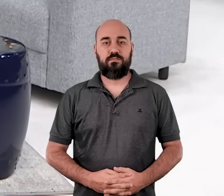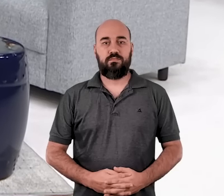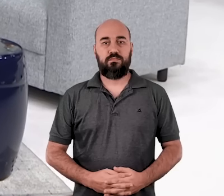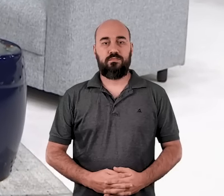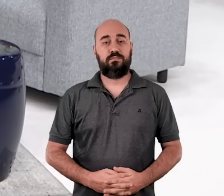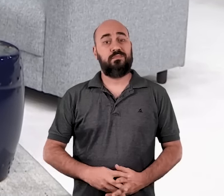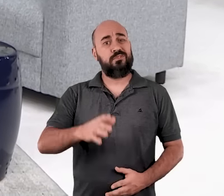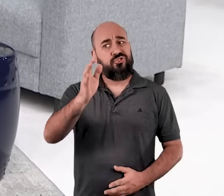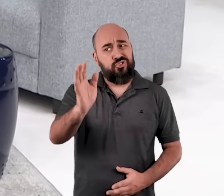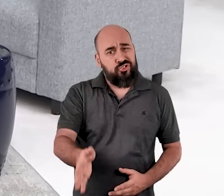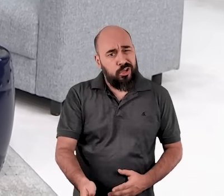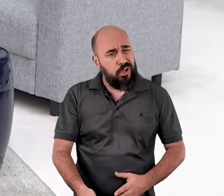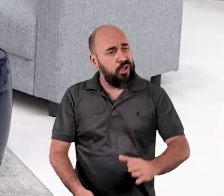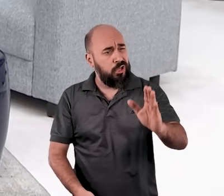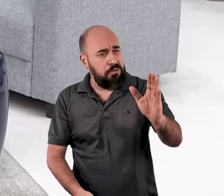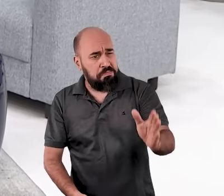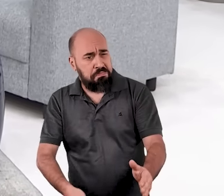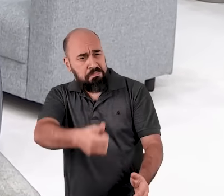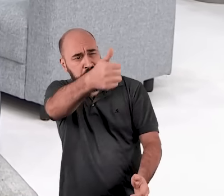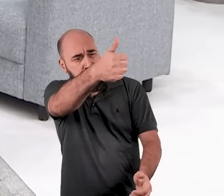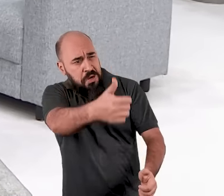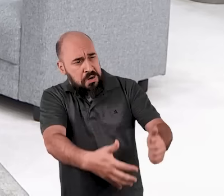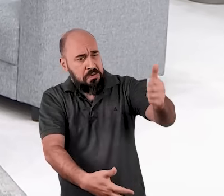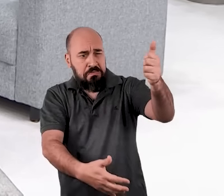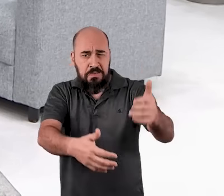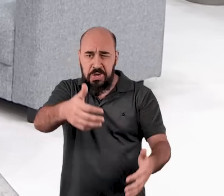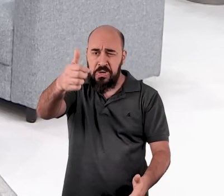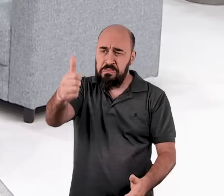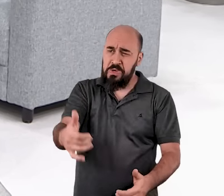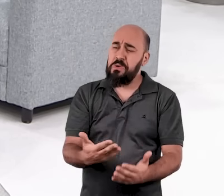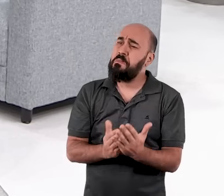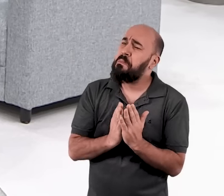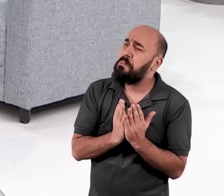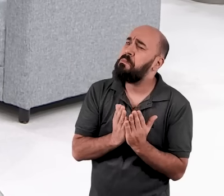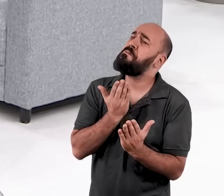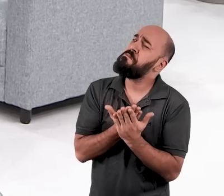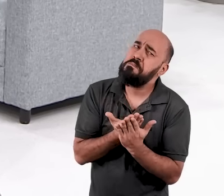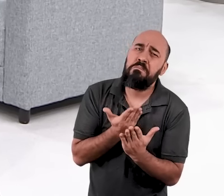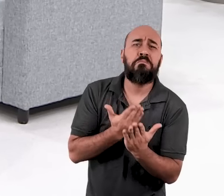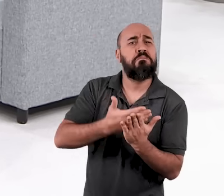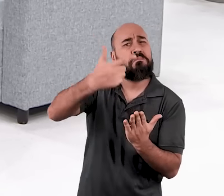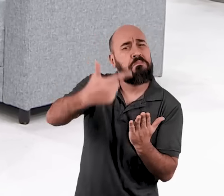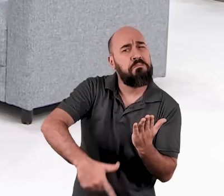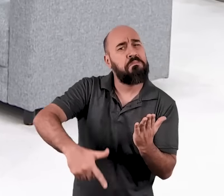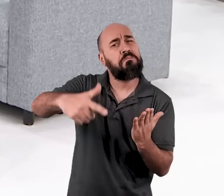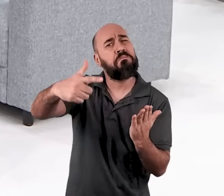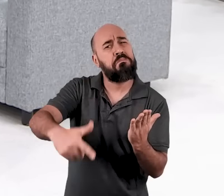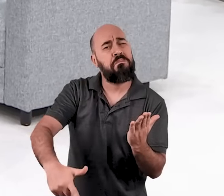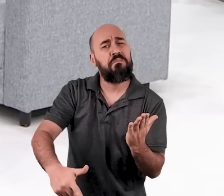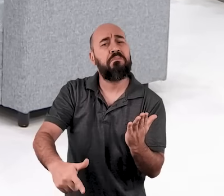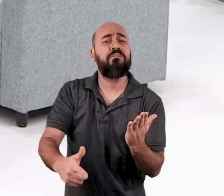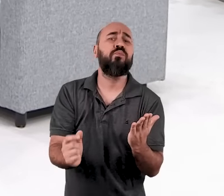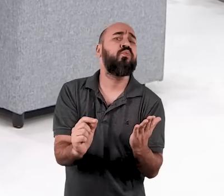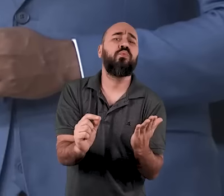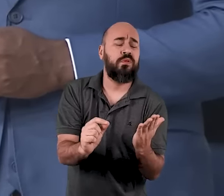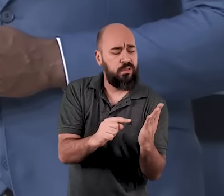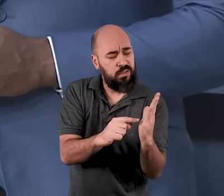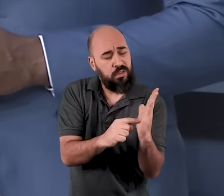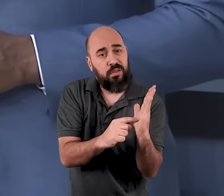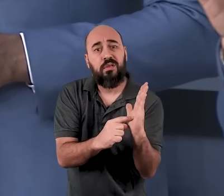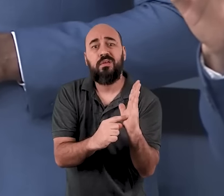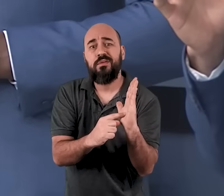Já ouvimos tantas vezes sobre a volta de